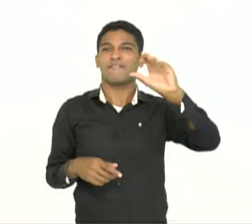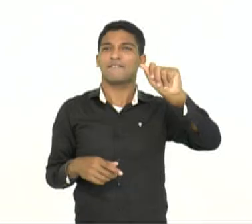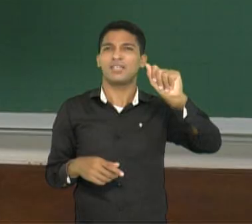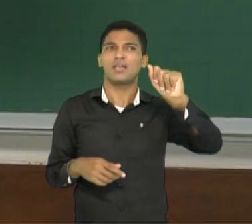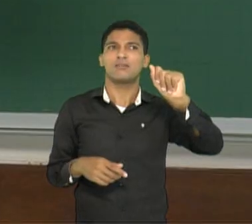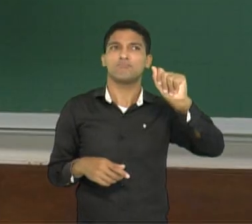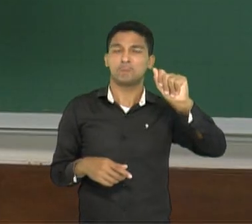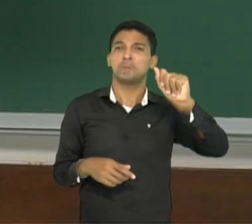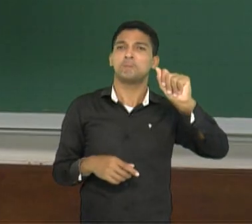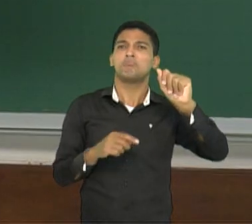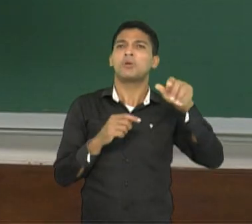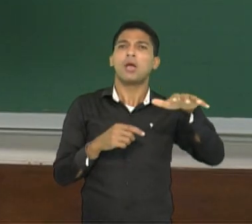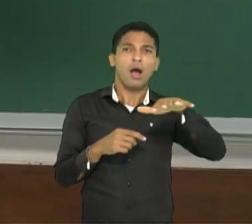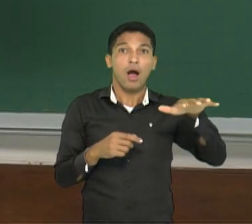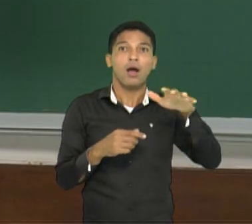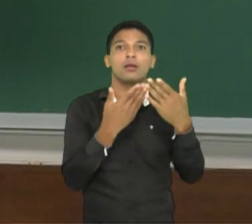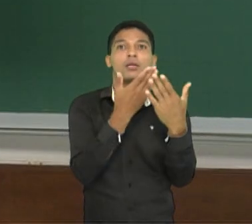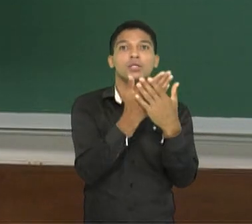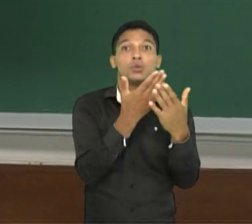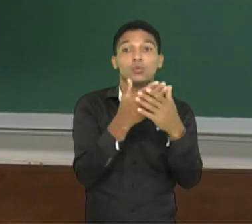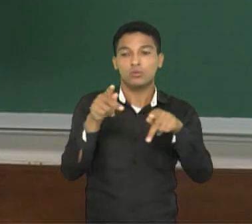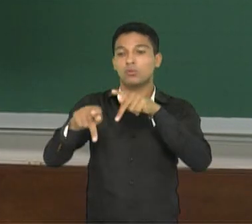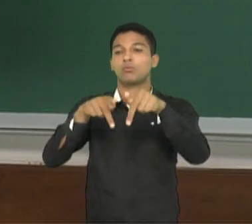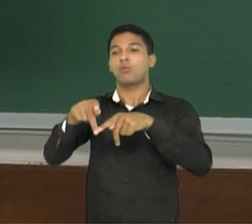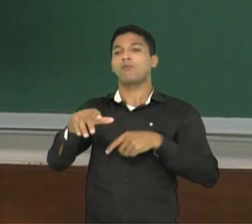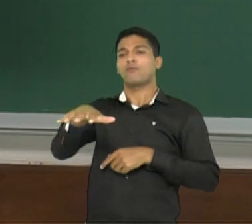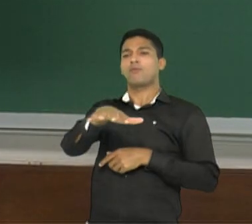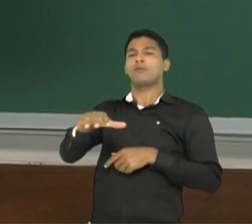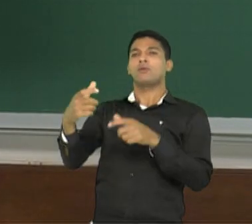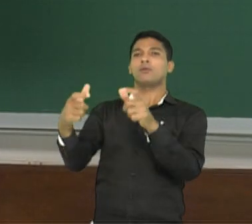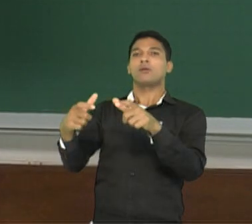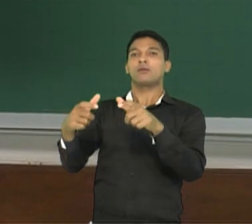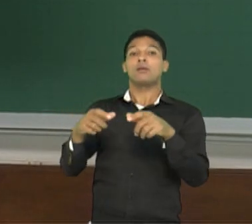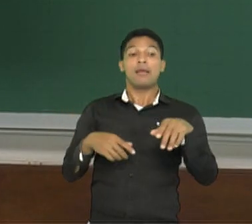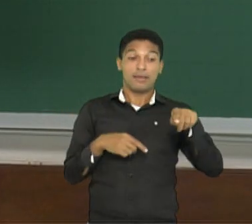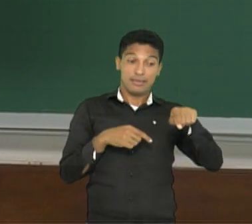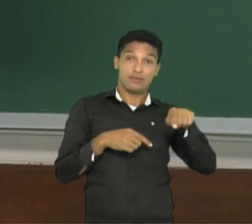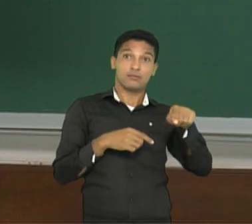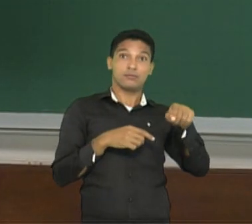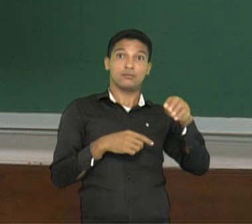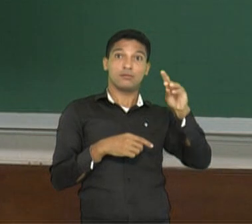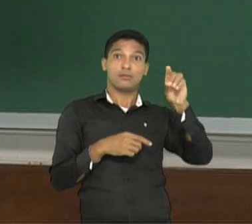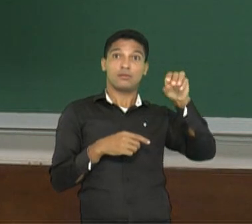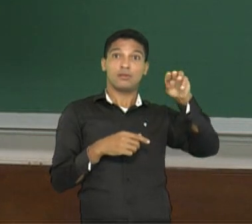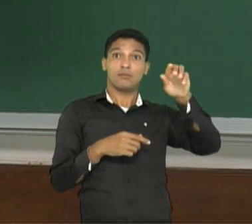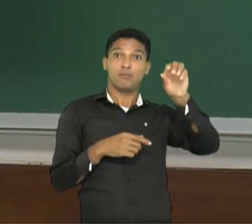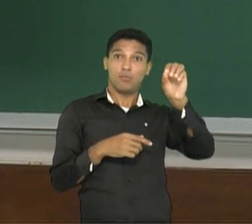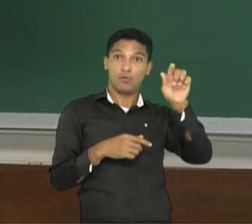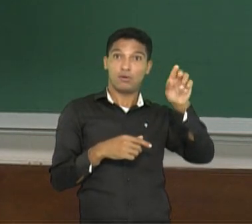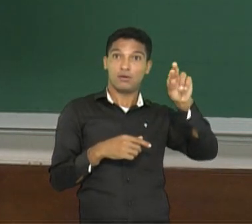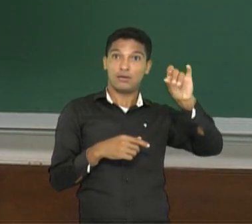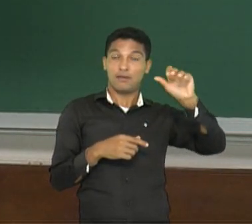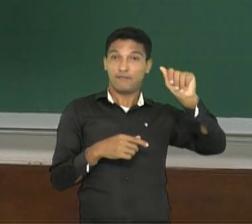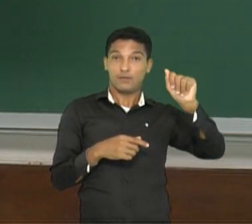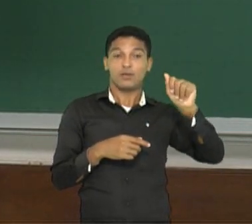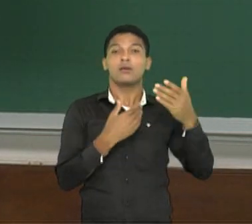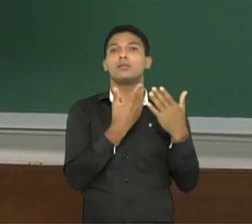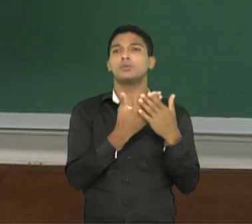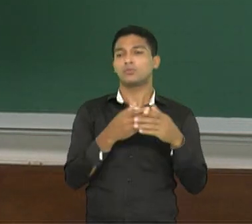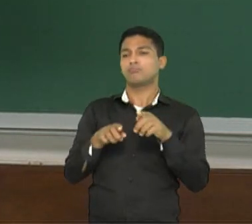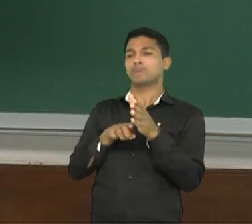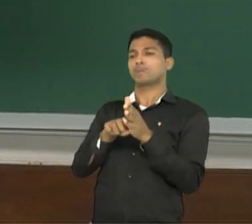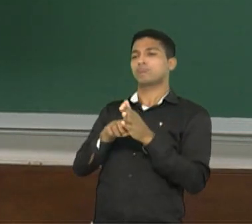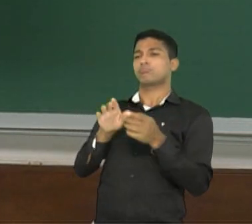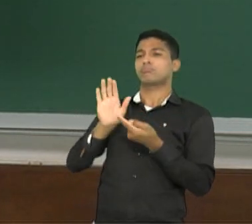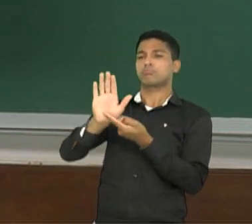justamente estudar a população de algum lugar. É a área da ciência geográfica que estuda a dinâmica populacional humana.